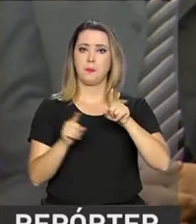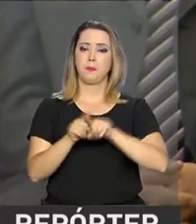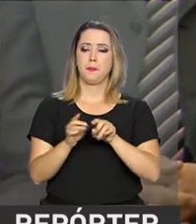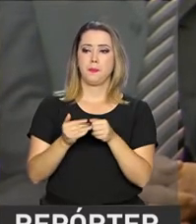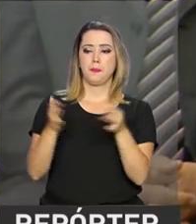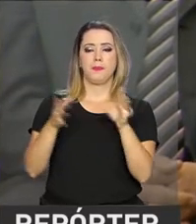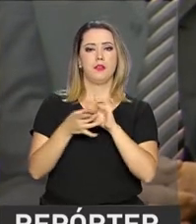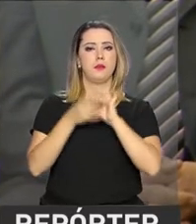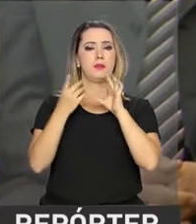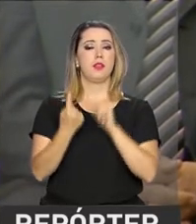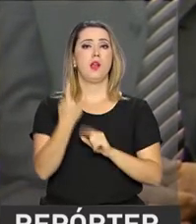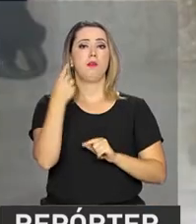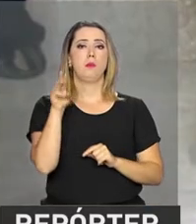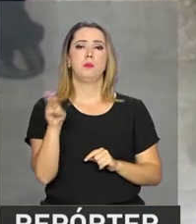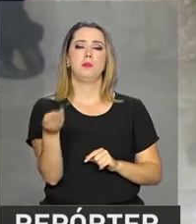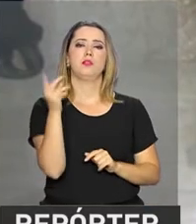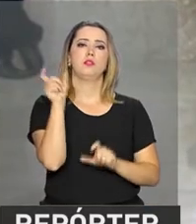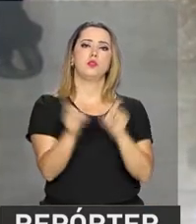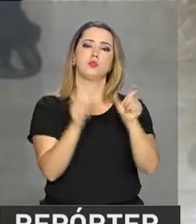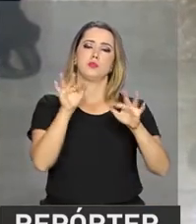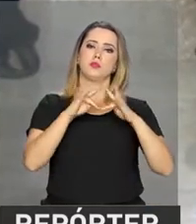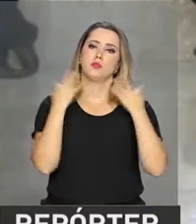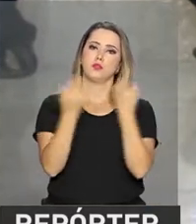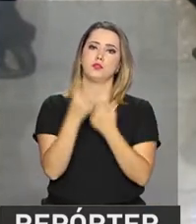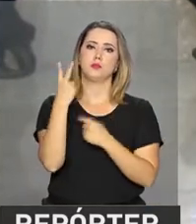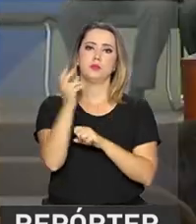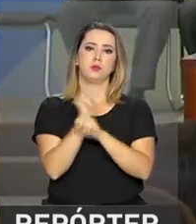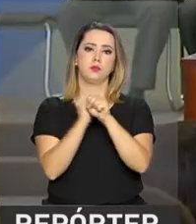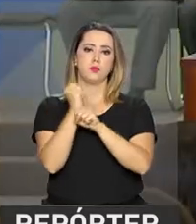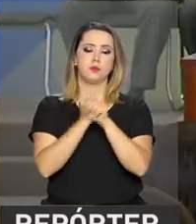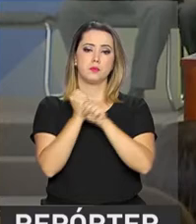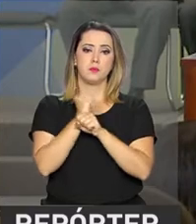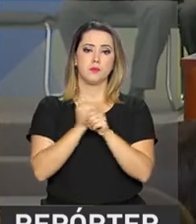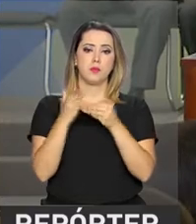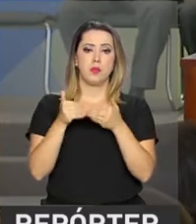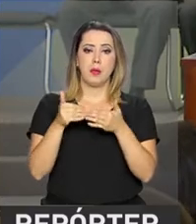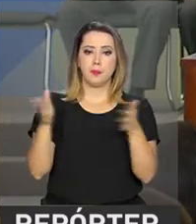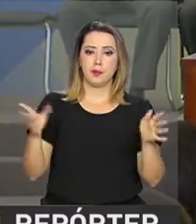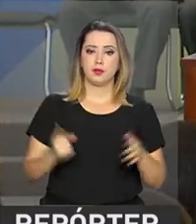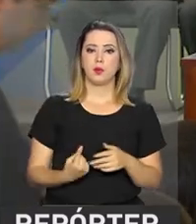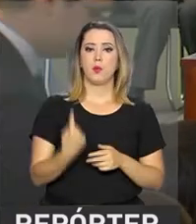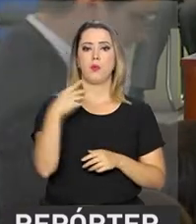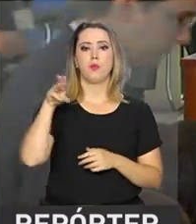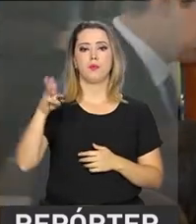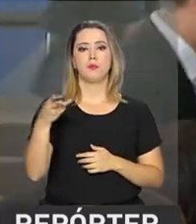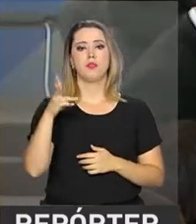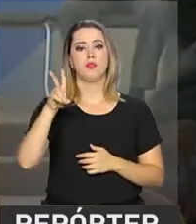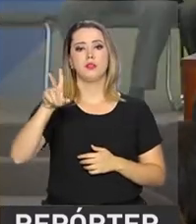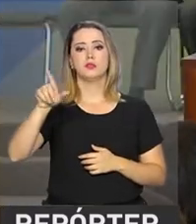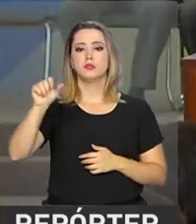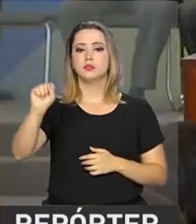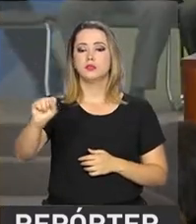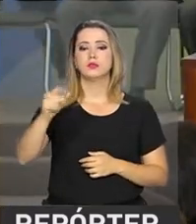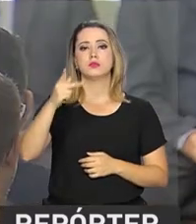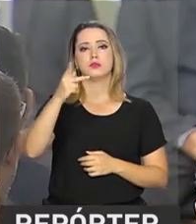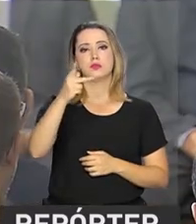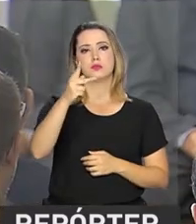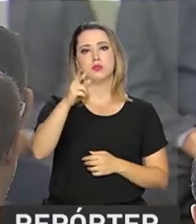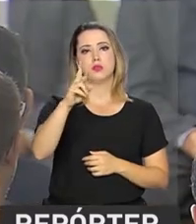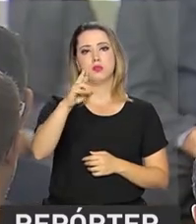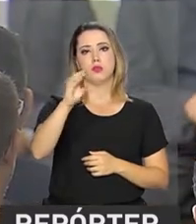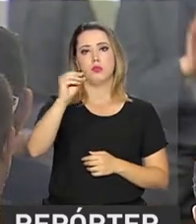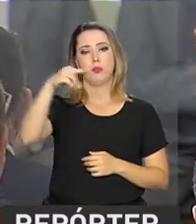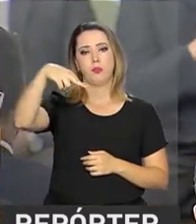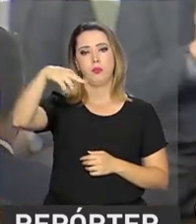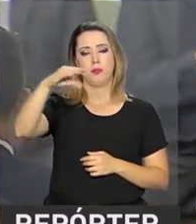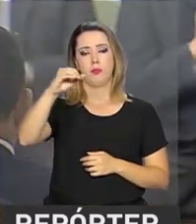até 1 milhão de famílias nos próximos dois anos vão ser abertas 1 milhão de vagas em cursos técnicos e mais